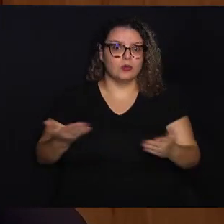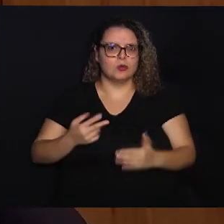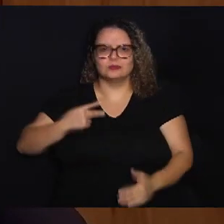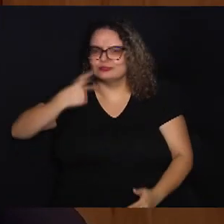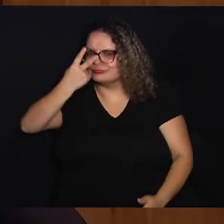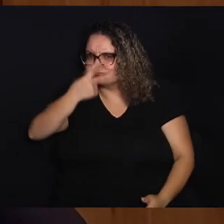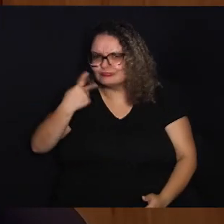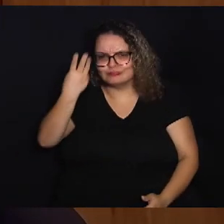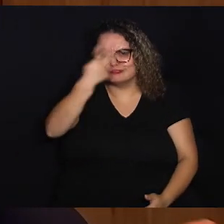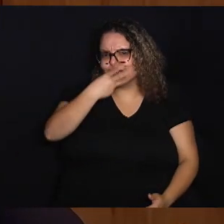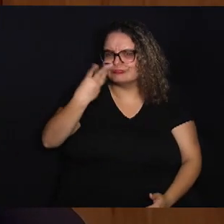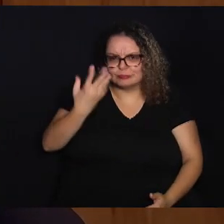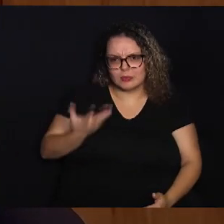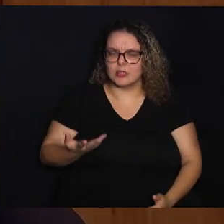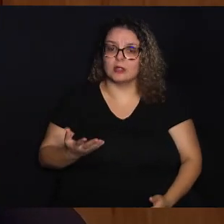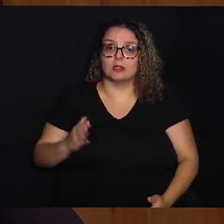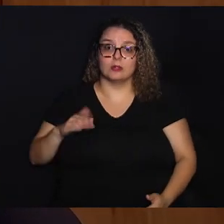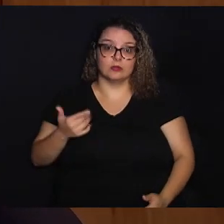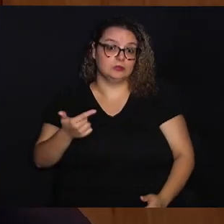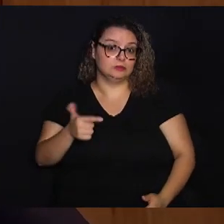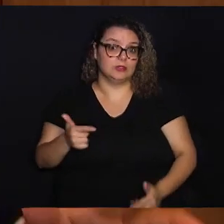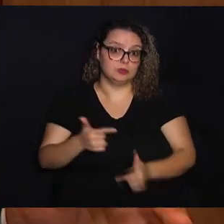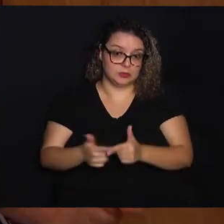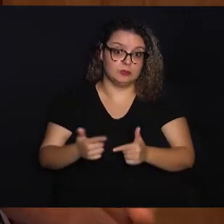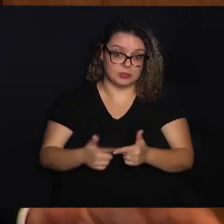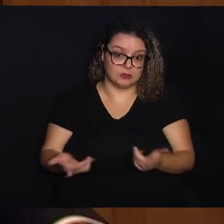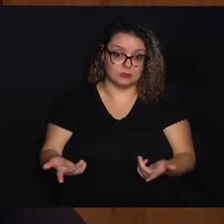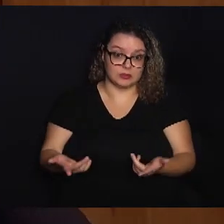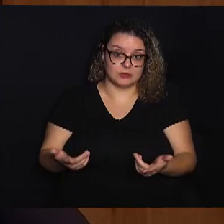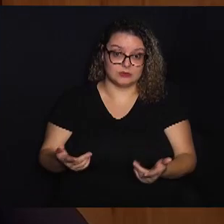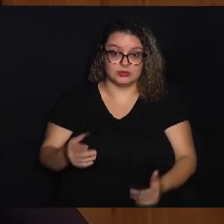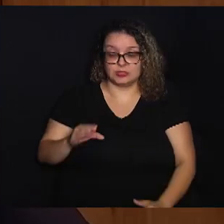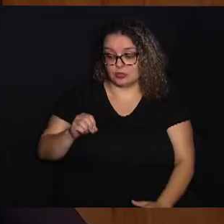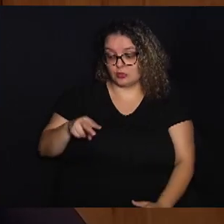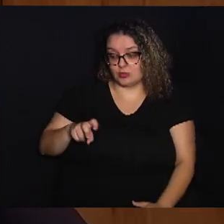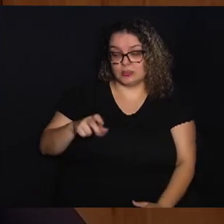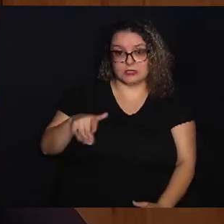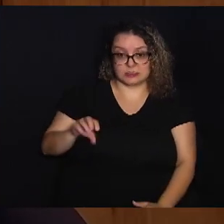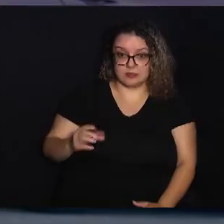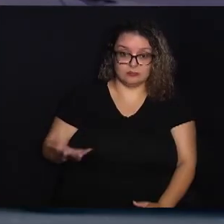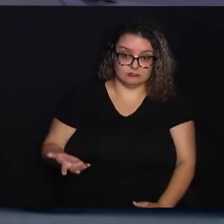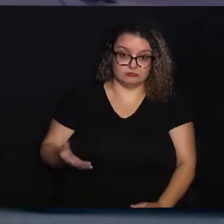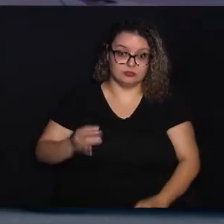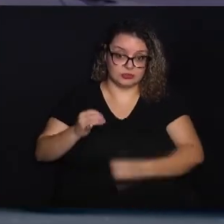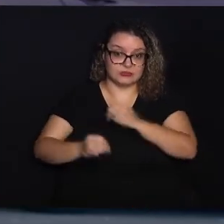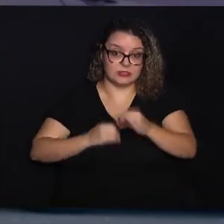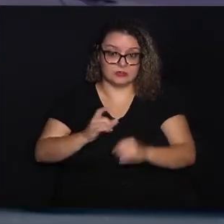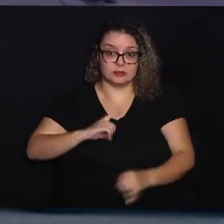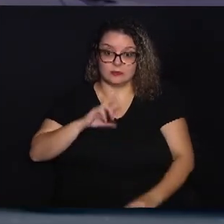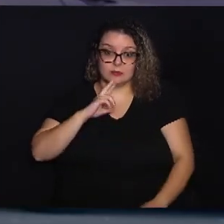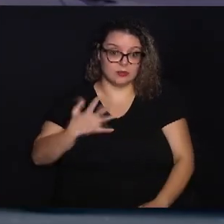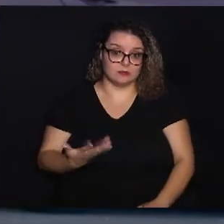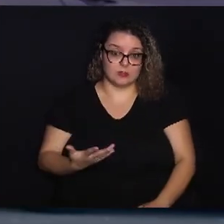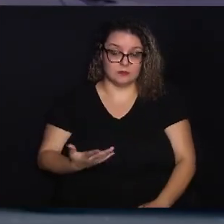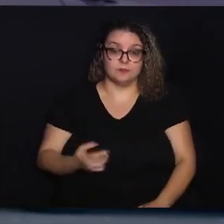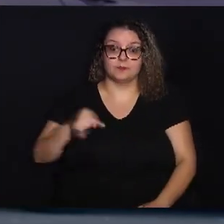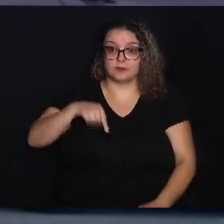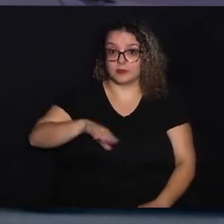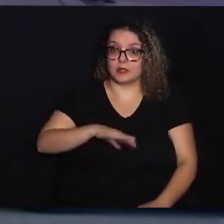horas, 3 horas, quando não dá problema, problema de conexão, nós temos o resultado. Em Campinas, mais